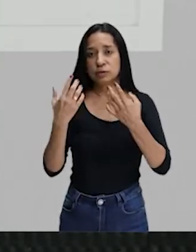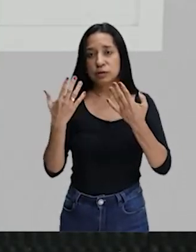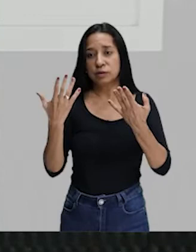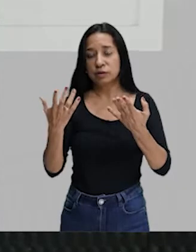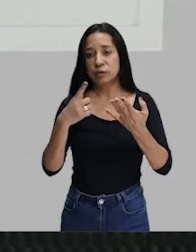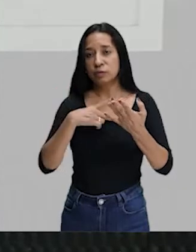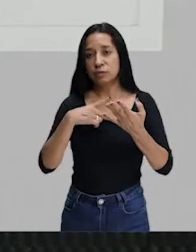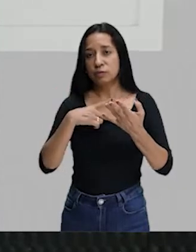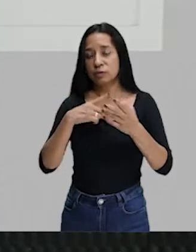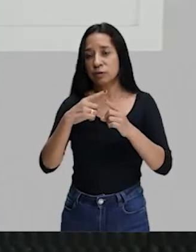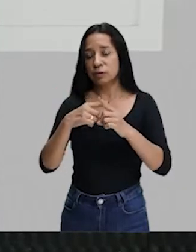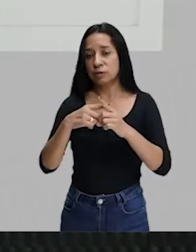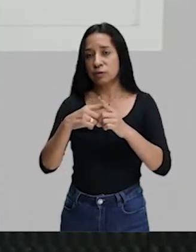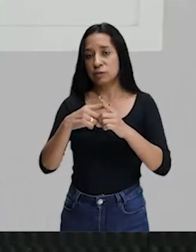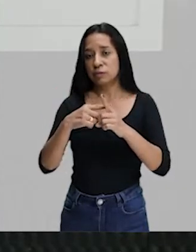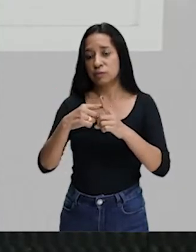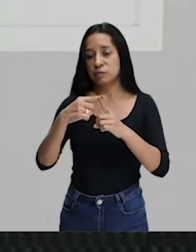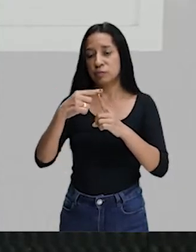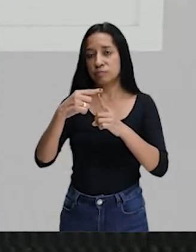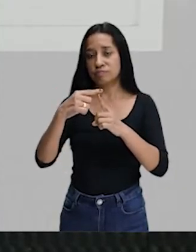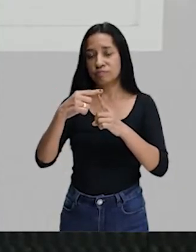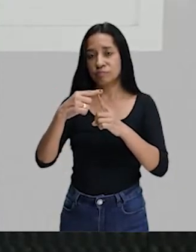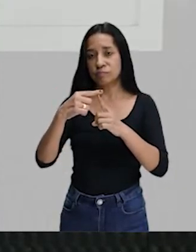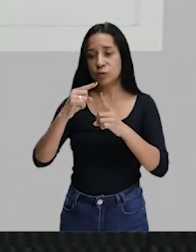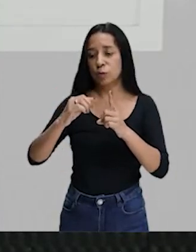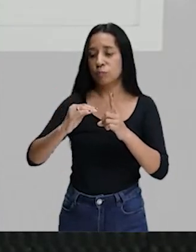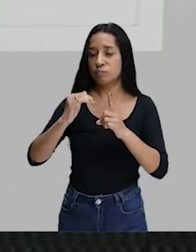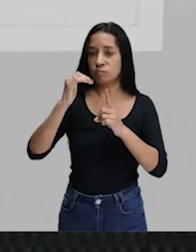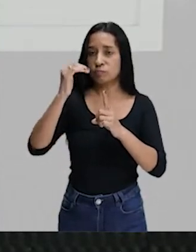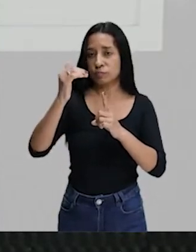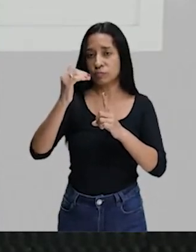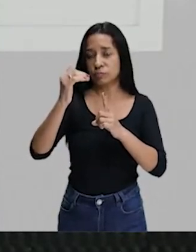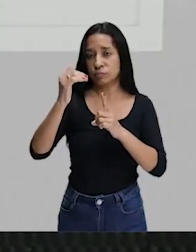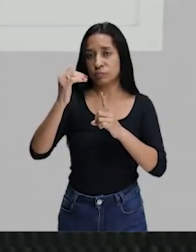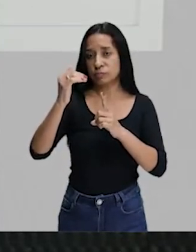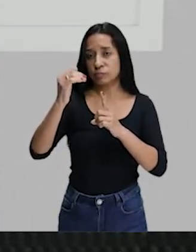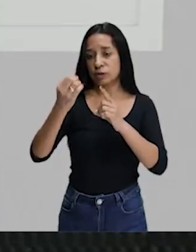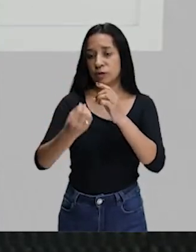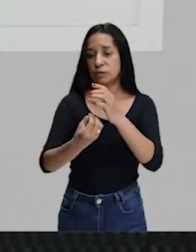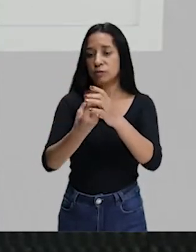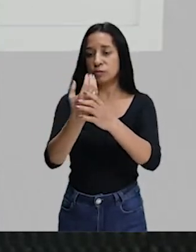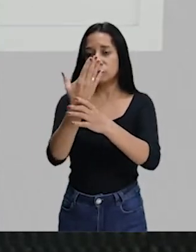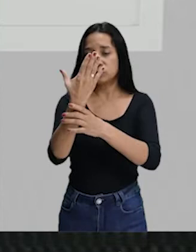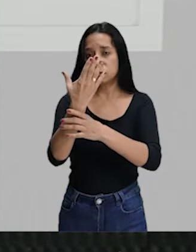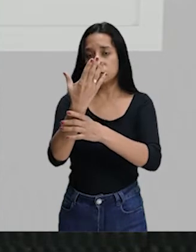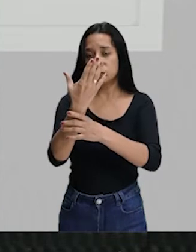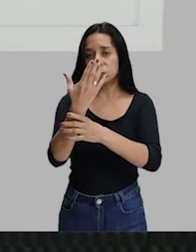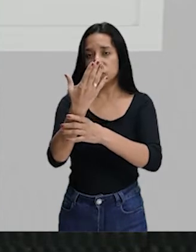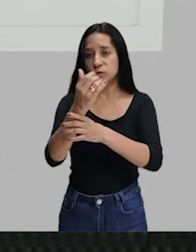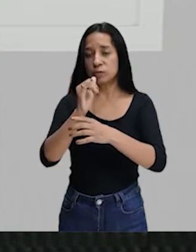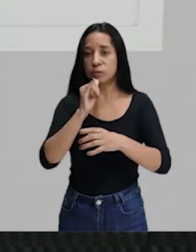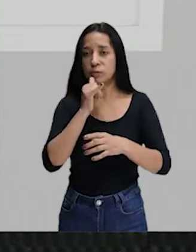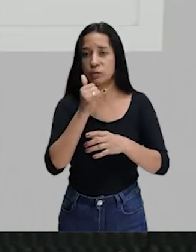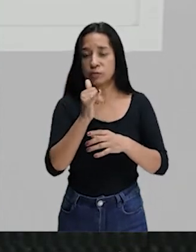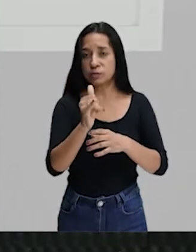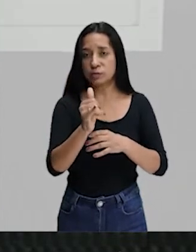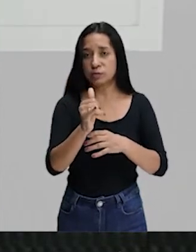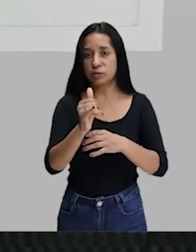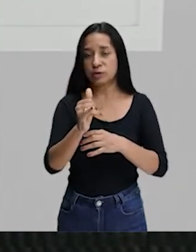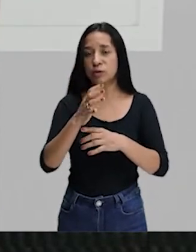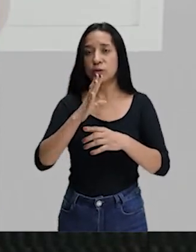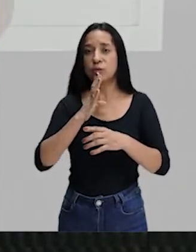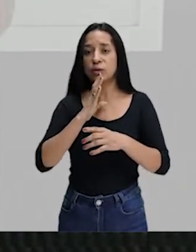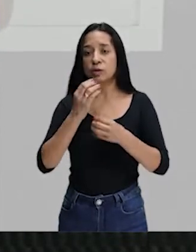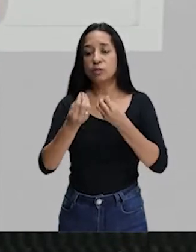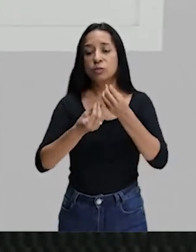há um gradiente de temperatura, há uma diferença de temperatura, então nasce essa grandeza, essa energia que nós conhecemos